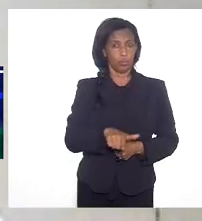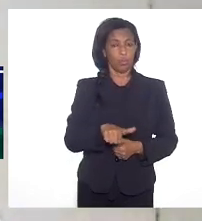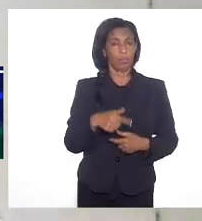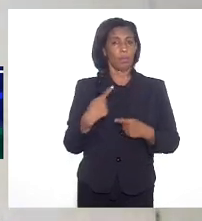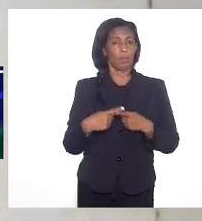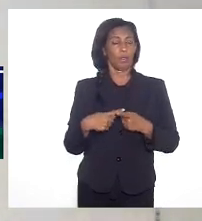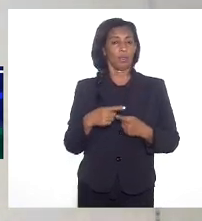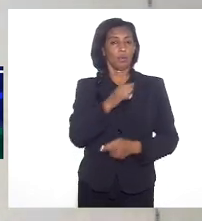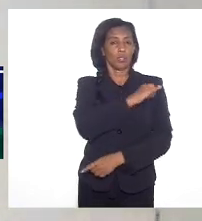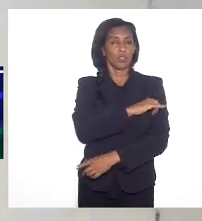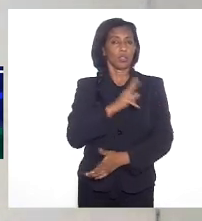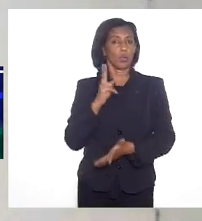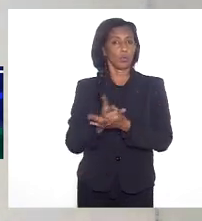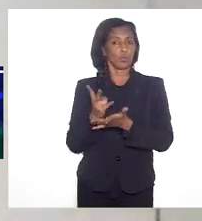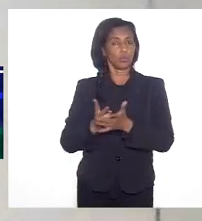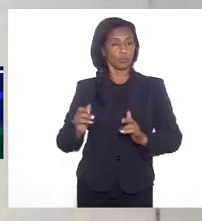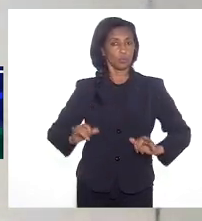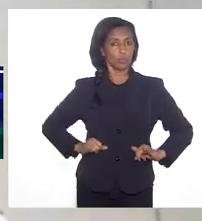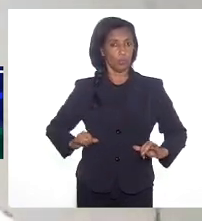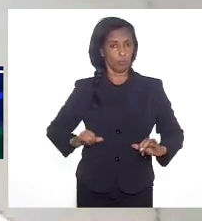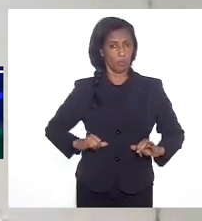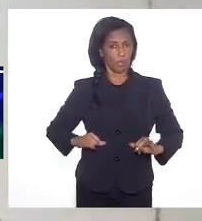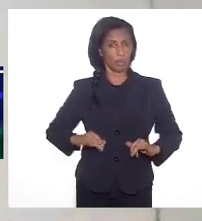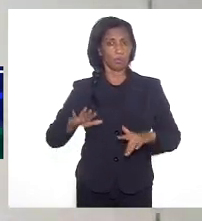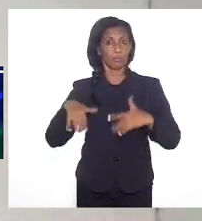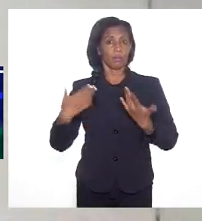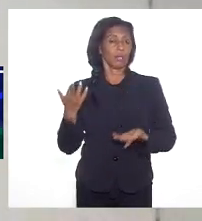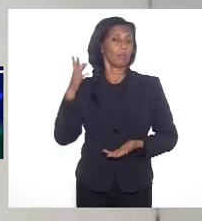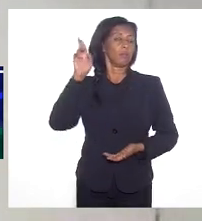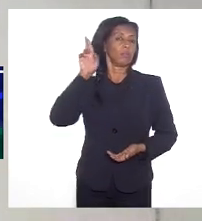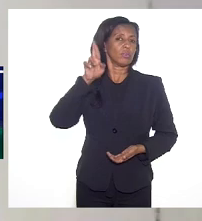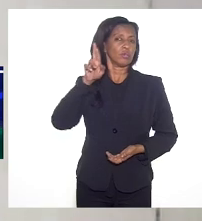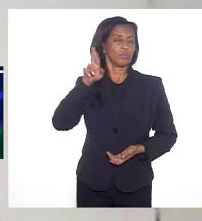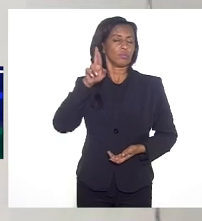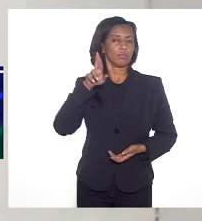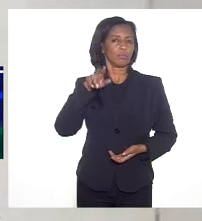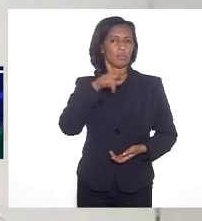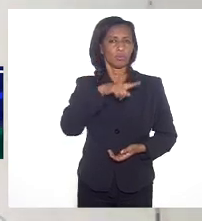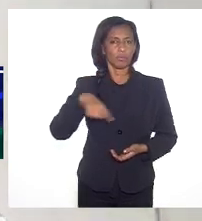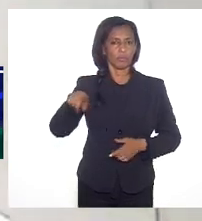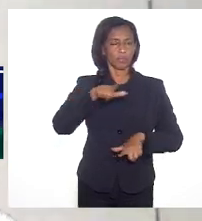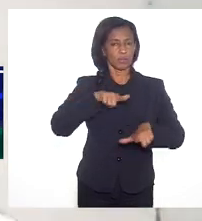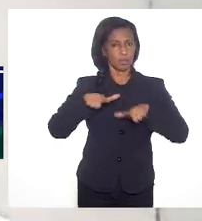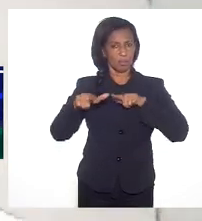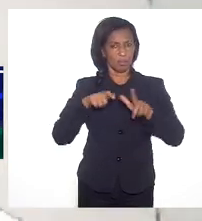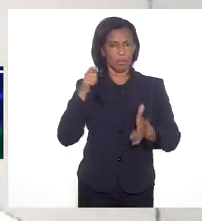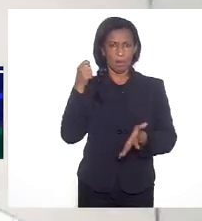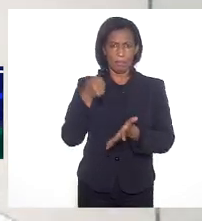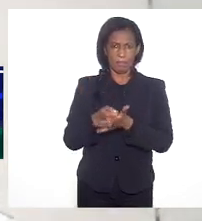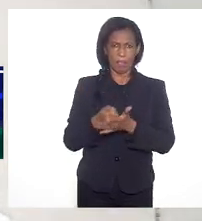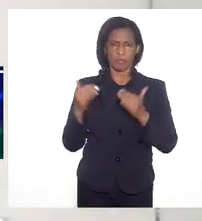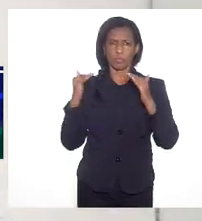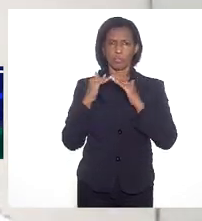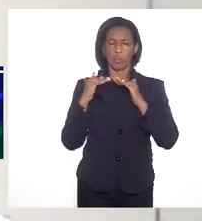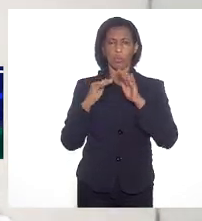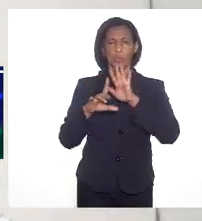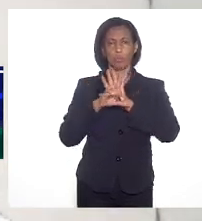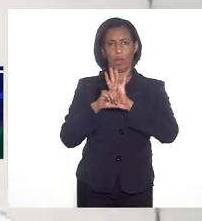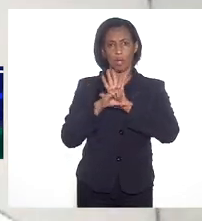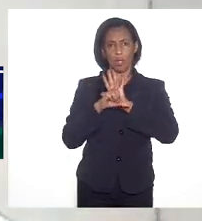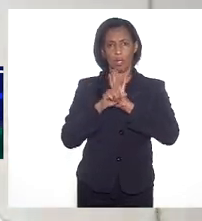sangrando nessa operação tão nefasta e para que os responsáveis por essas operações sejam punidos de acordo com a lei